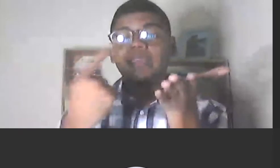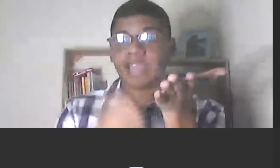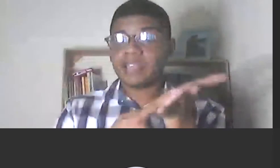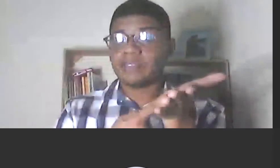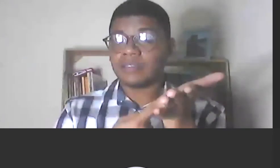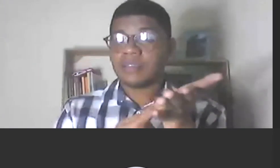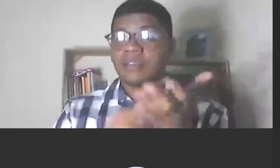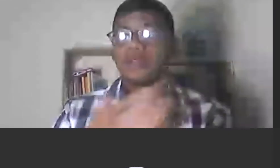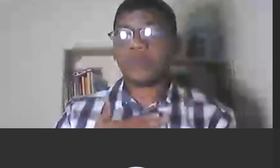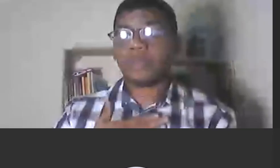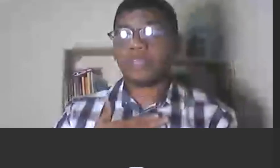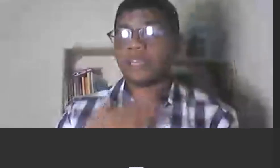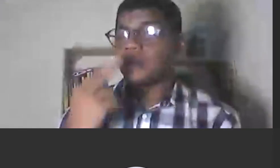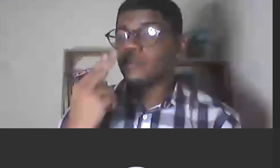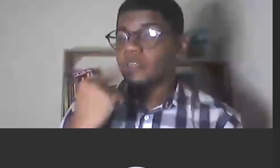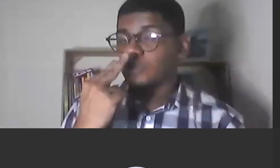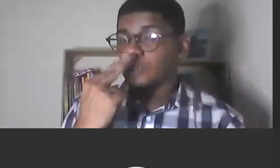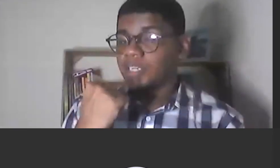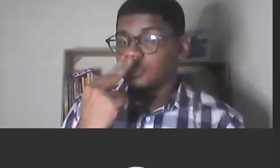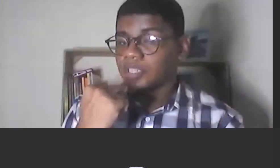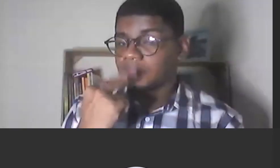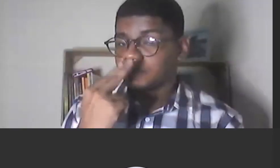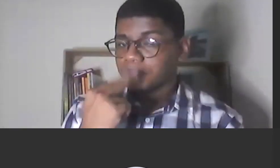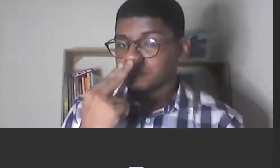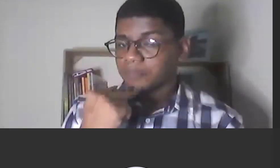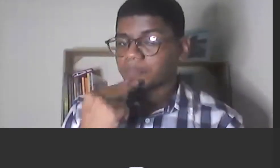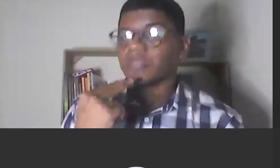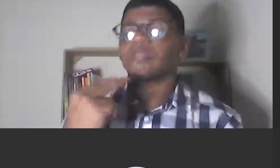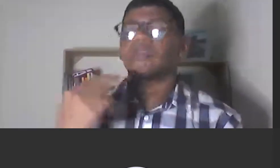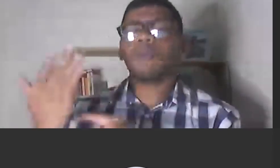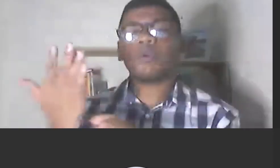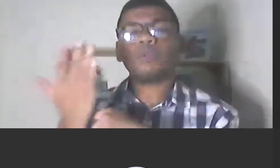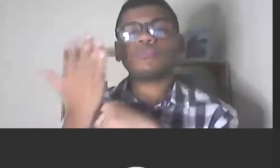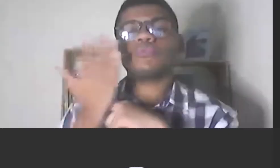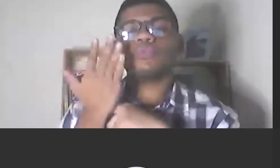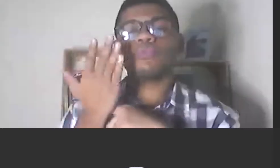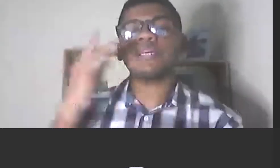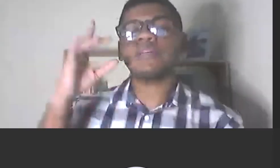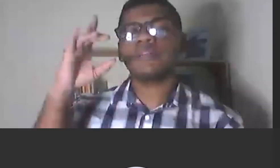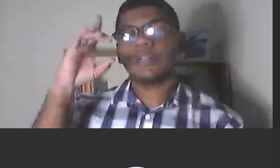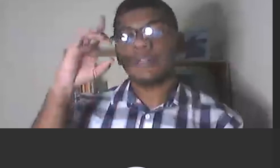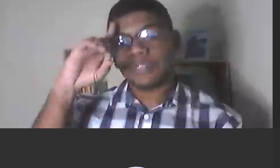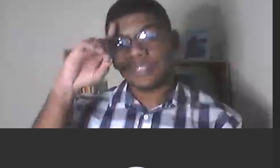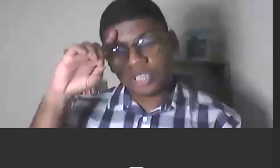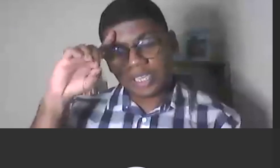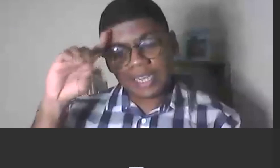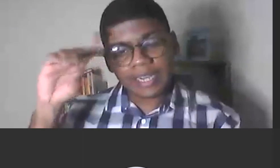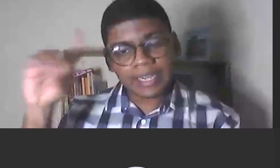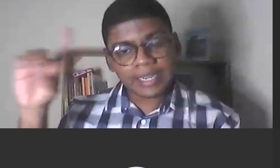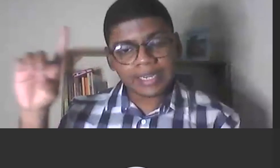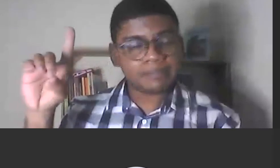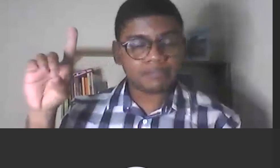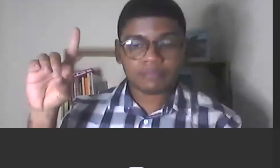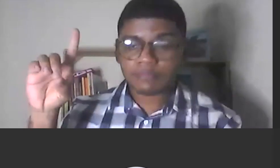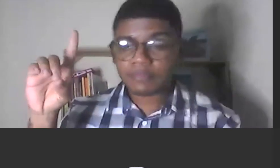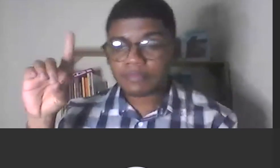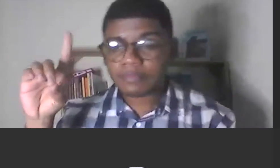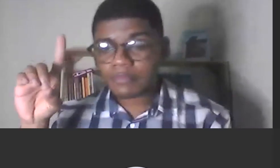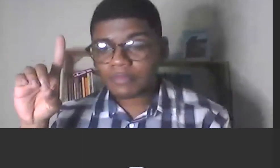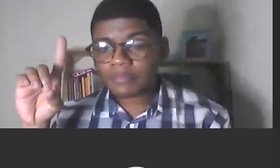eu marquei com a minha nutricionista uma consulta